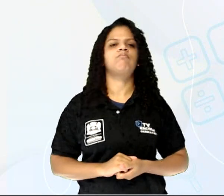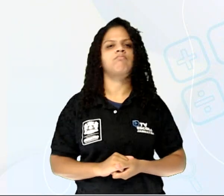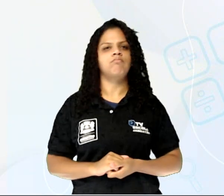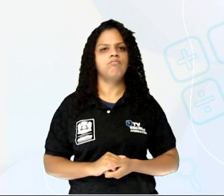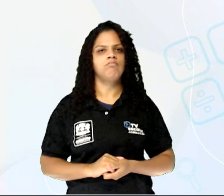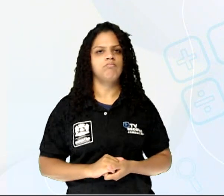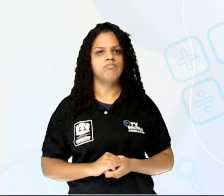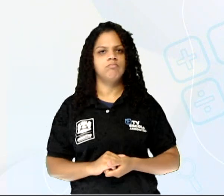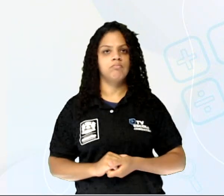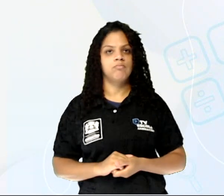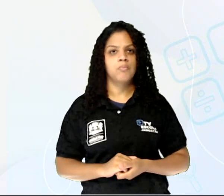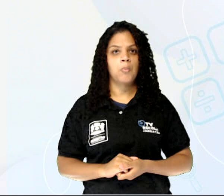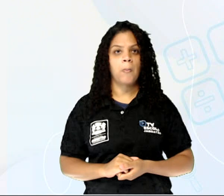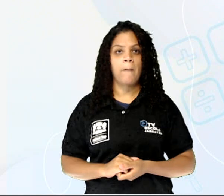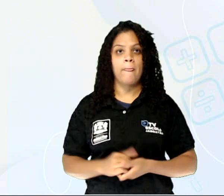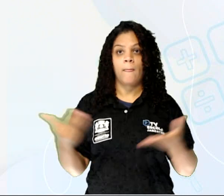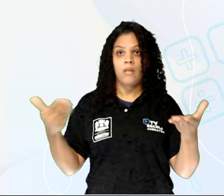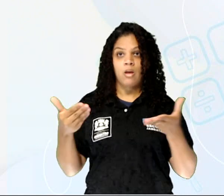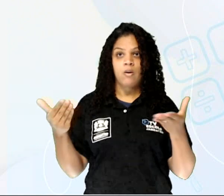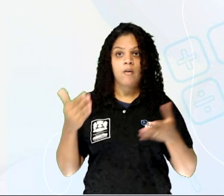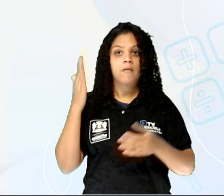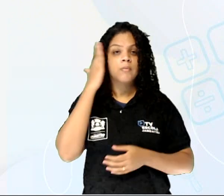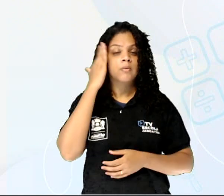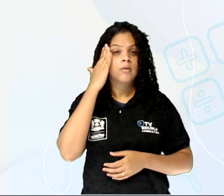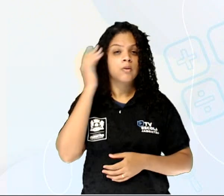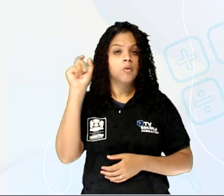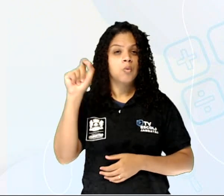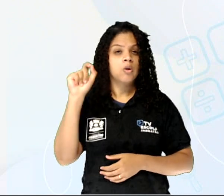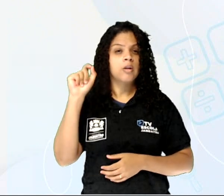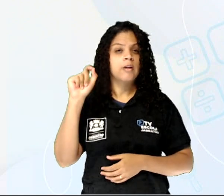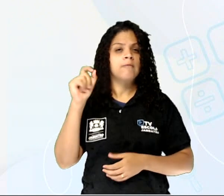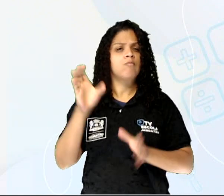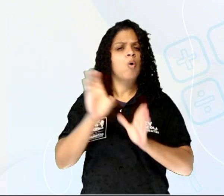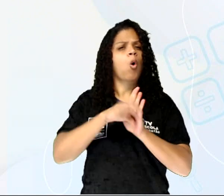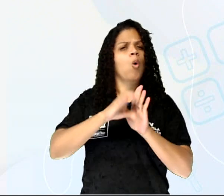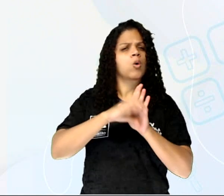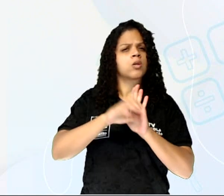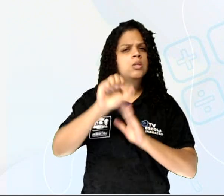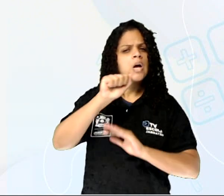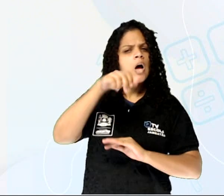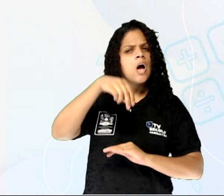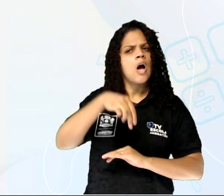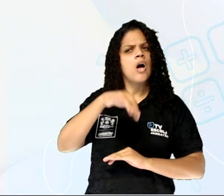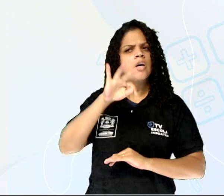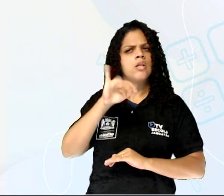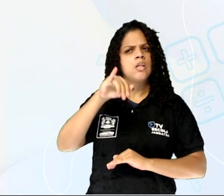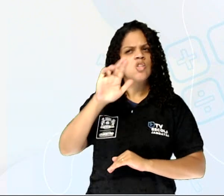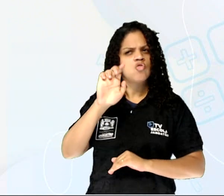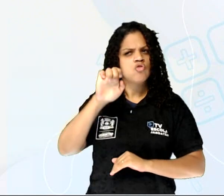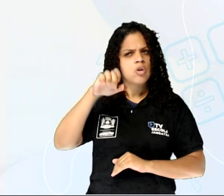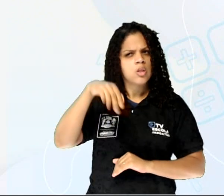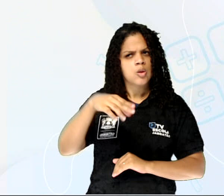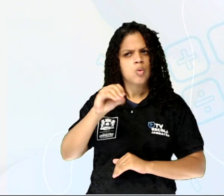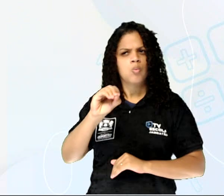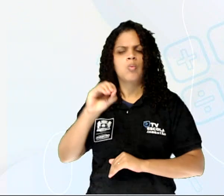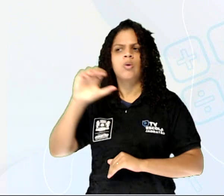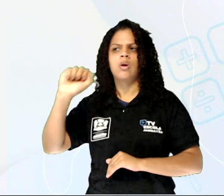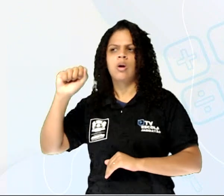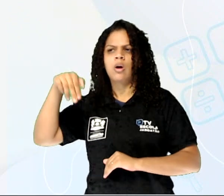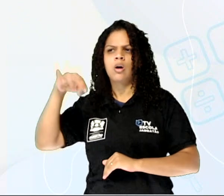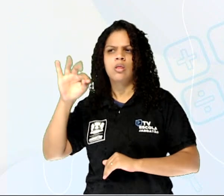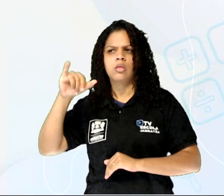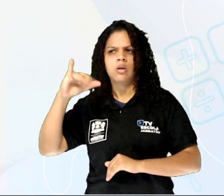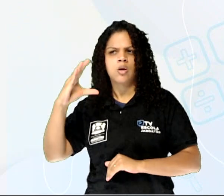Agora nós vamos entender o conceito de antígeno e anticorpo. Antígeno é toda